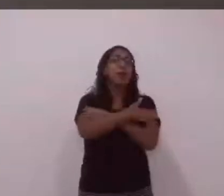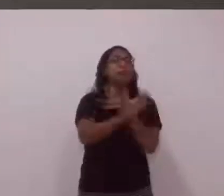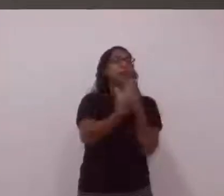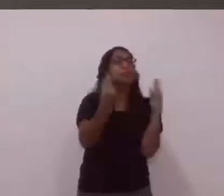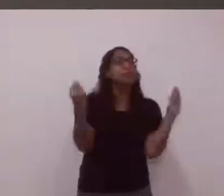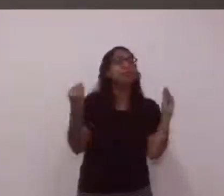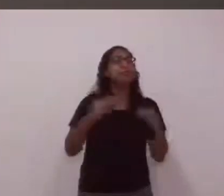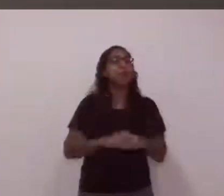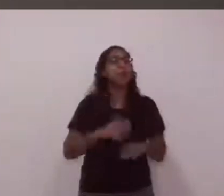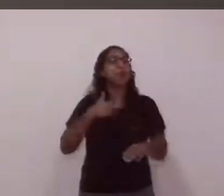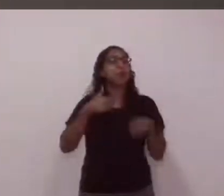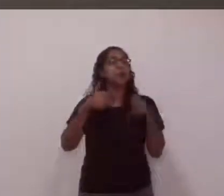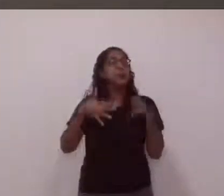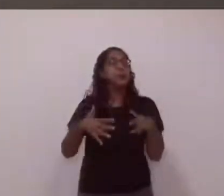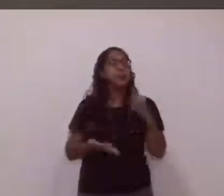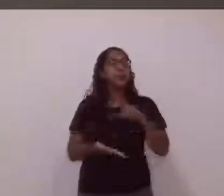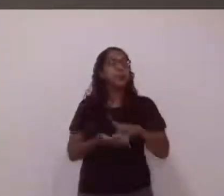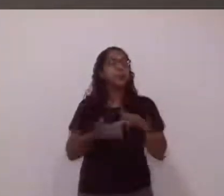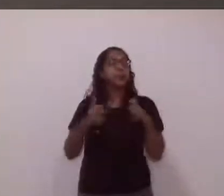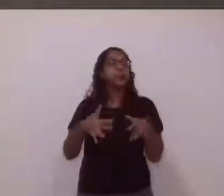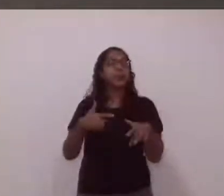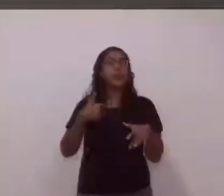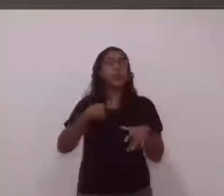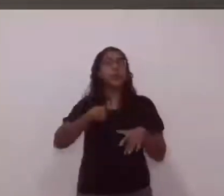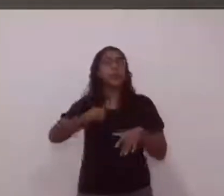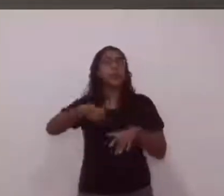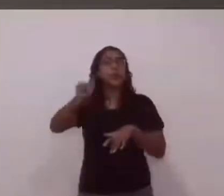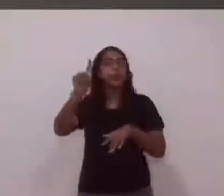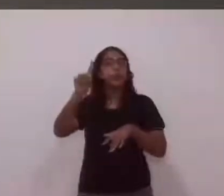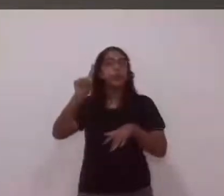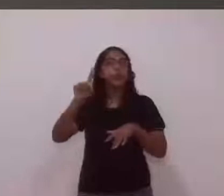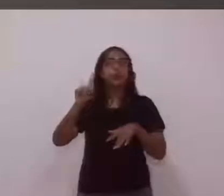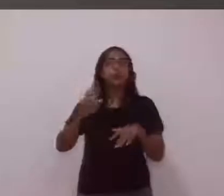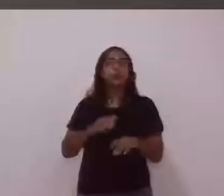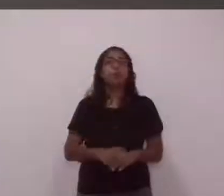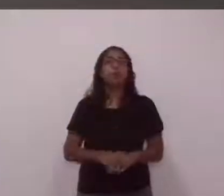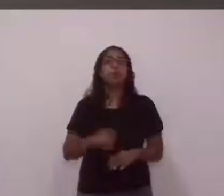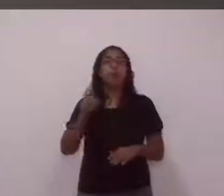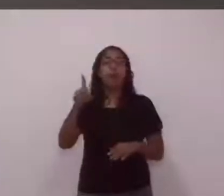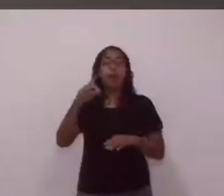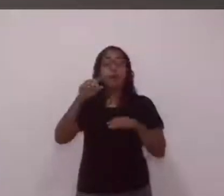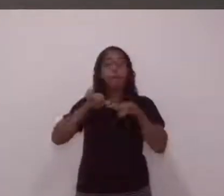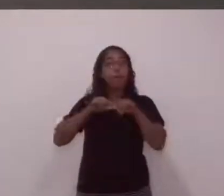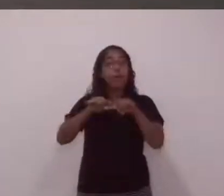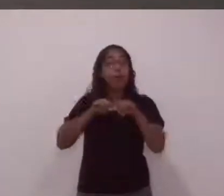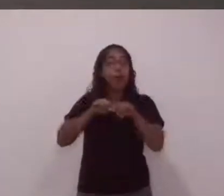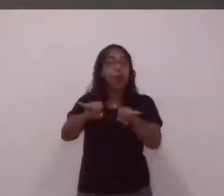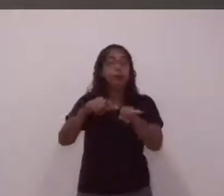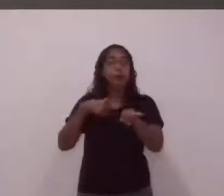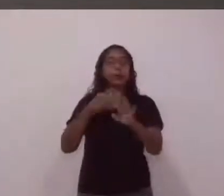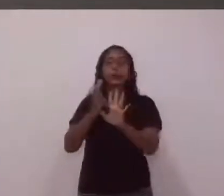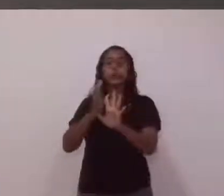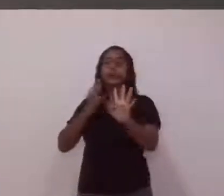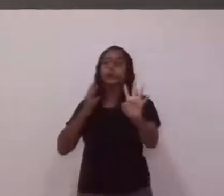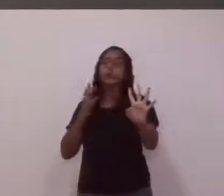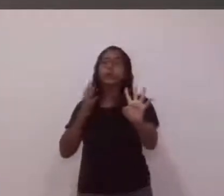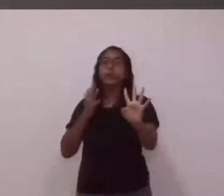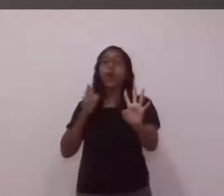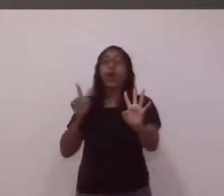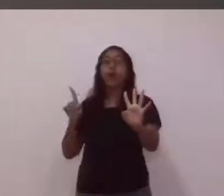rapidamente um fato eu estava no 5 estrelas esses dias numa fila para comprar frios tinha um senhorzinho lá